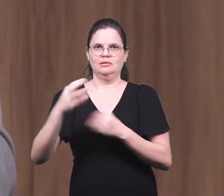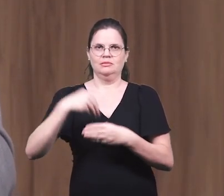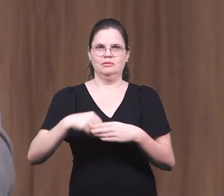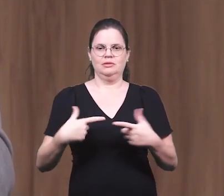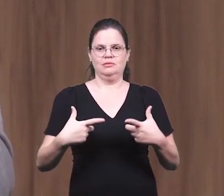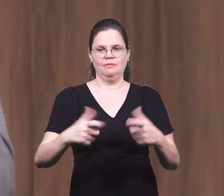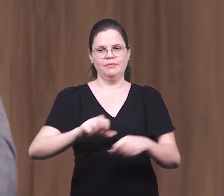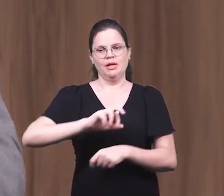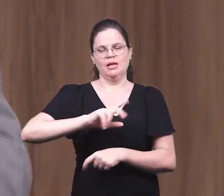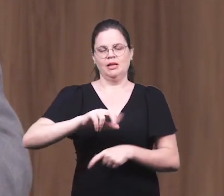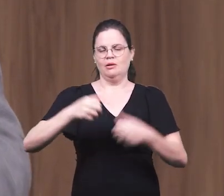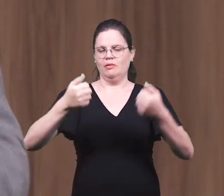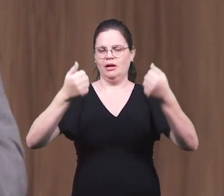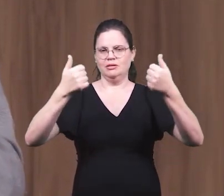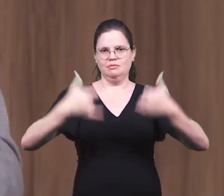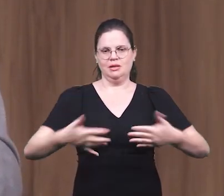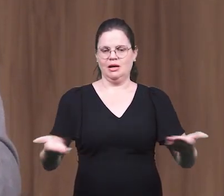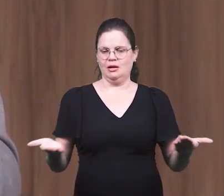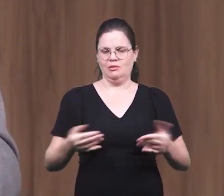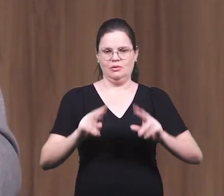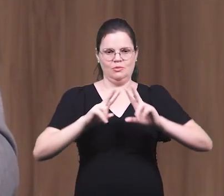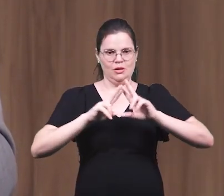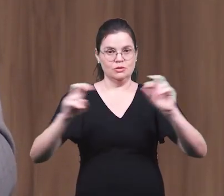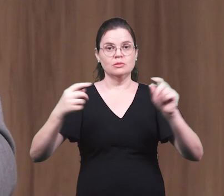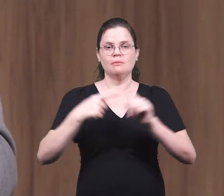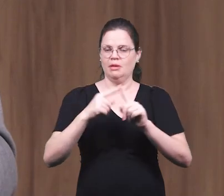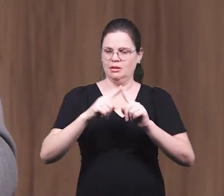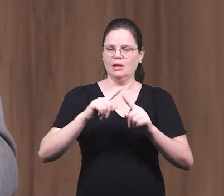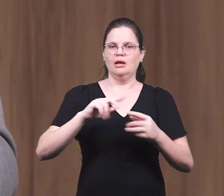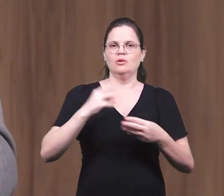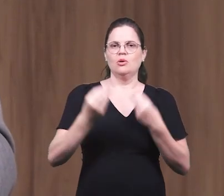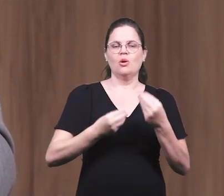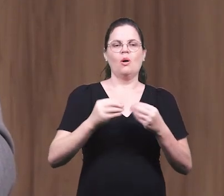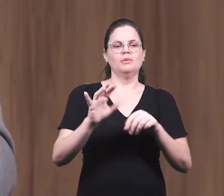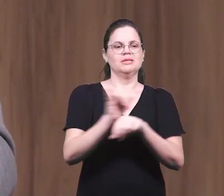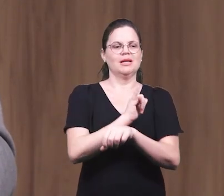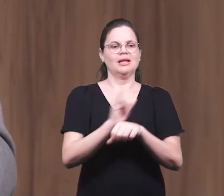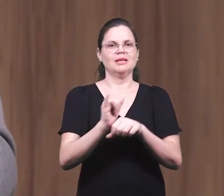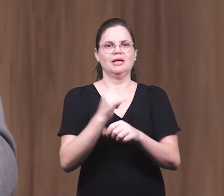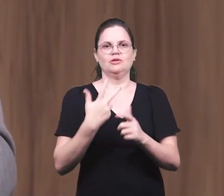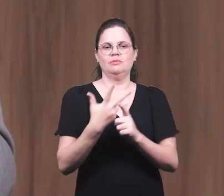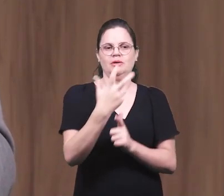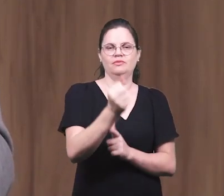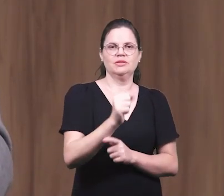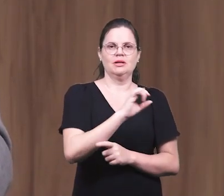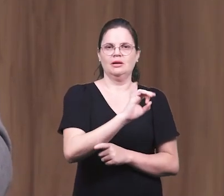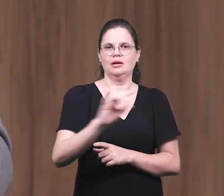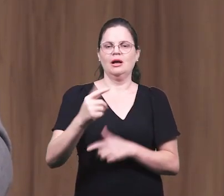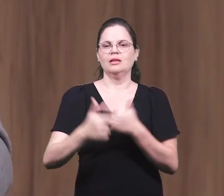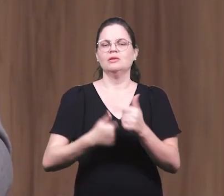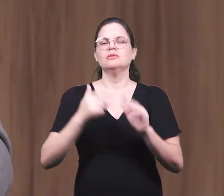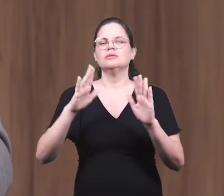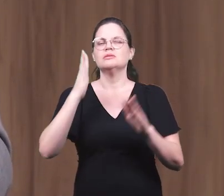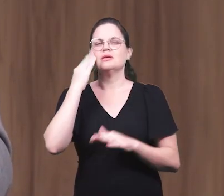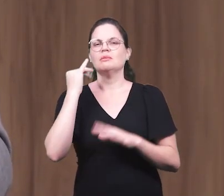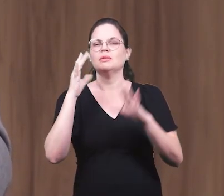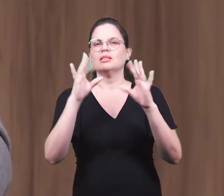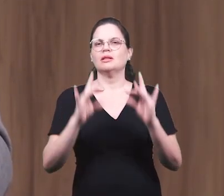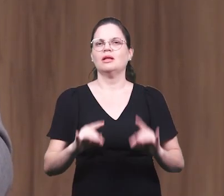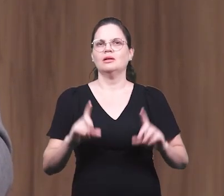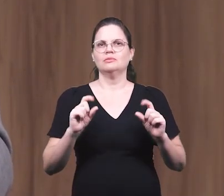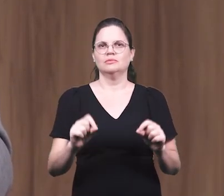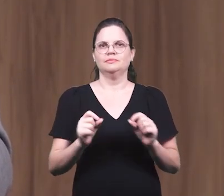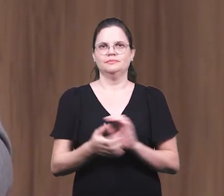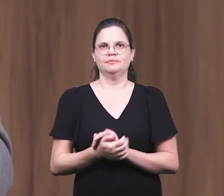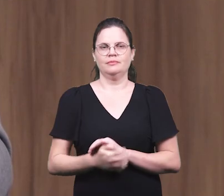Não é o nosso assunto agora, mas tem uma batalha, é um jeito de vencer, é uma luta. Agora, sabe qual é o detalhe? Sim.